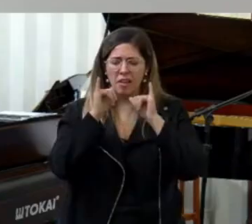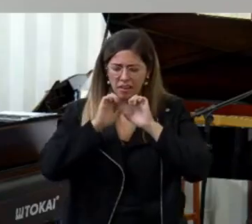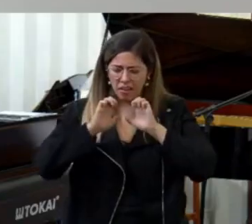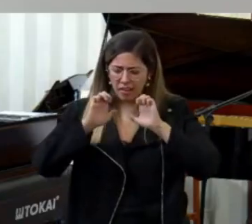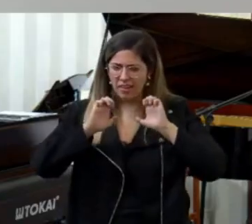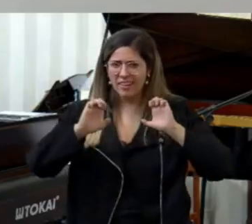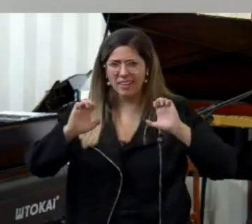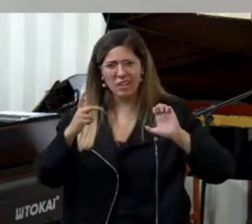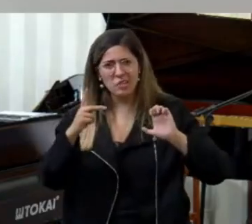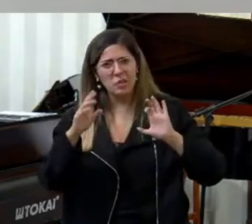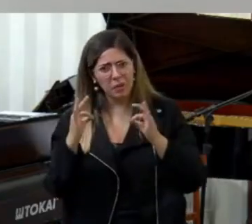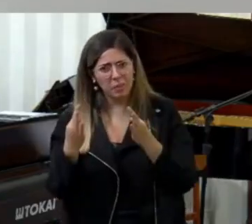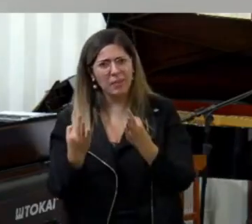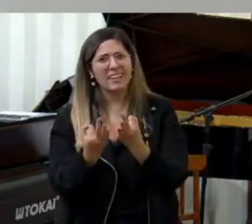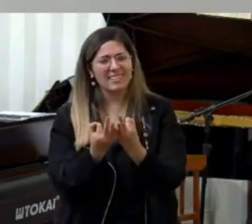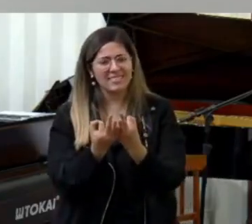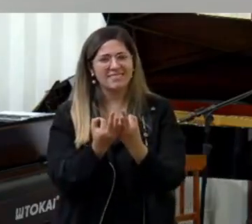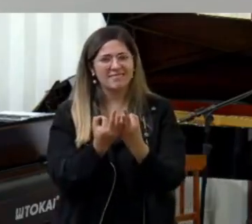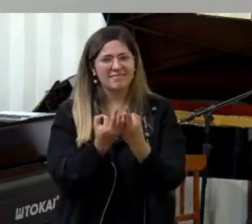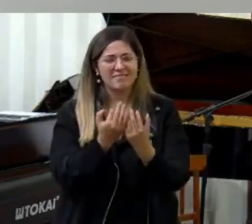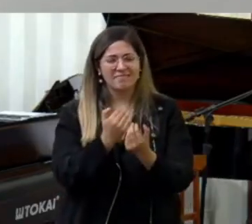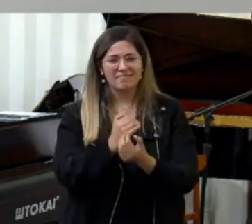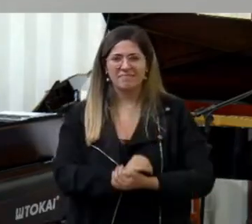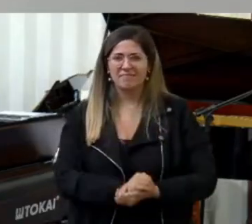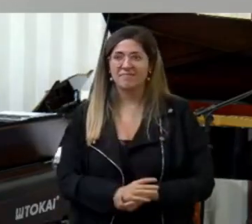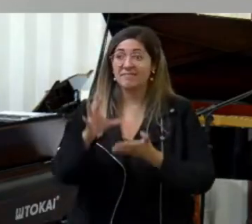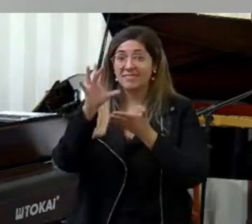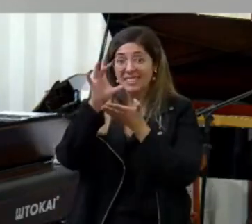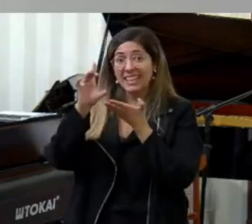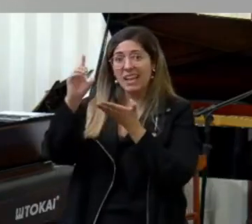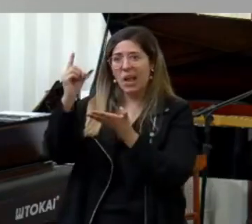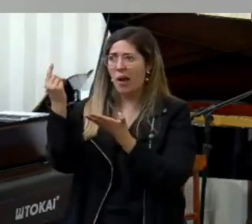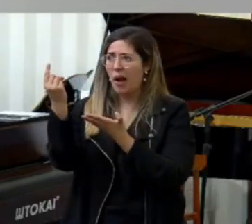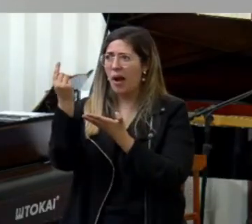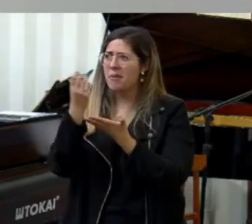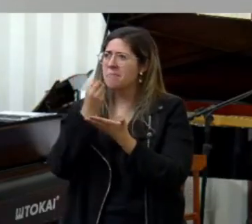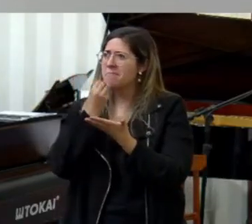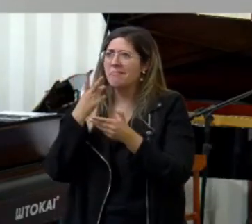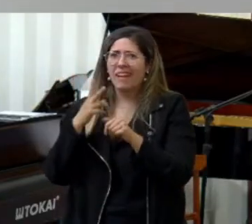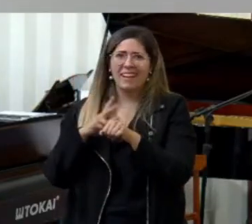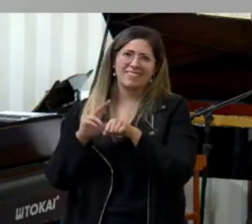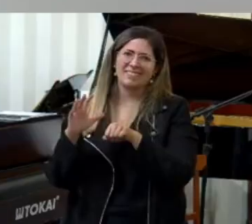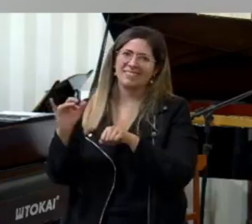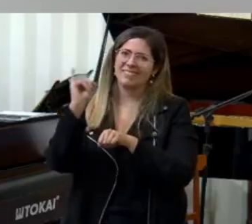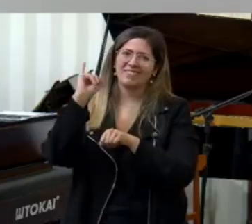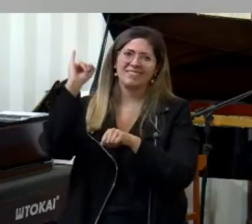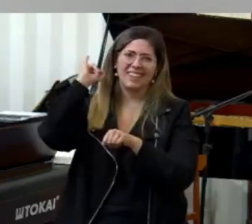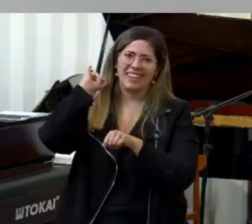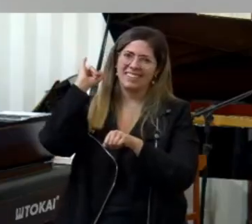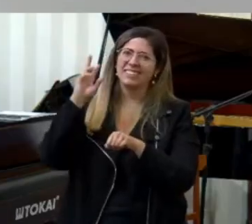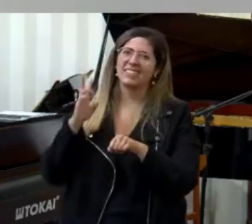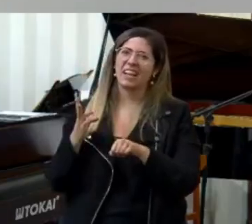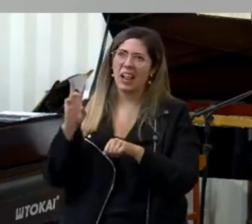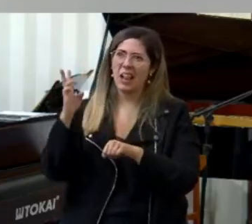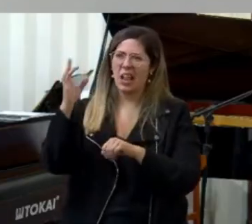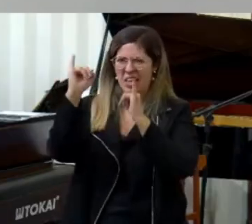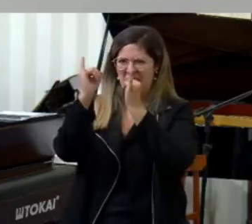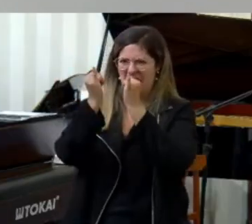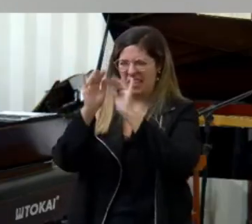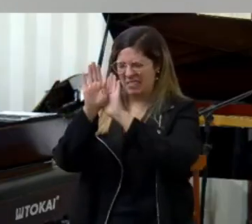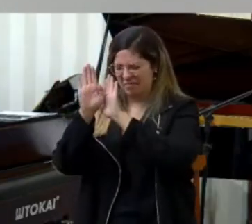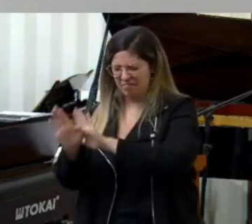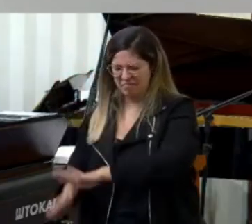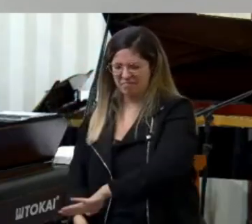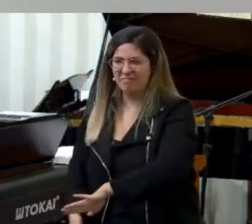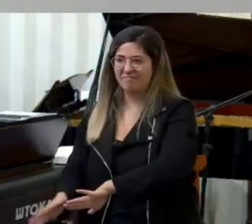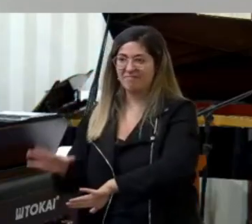dos lares de vocês. Deus é o nosso único bem verdadeiro. Isso nos leva a rejeitar os ídolos